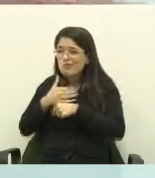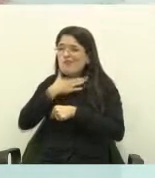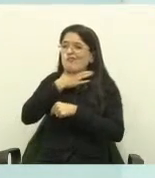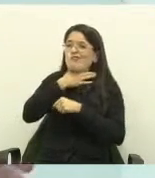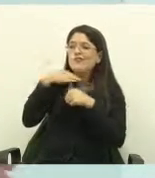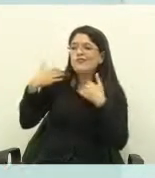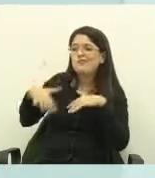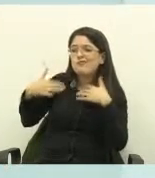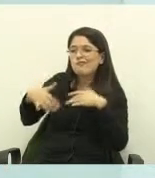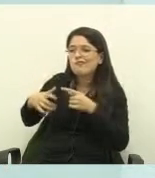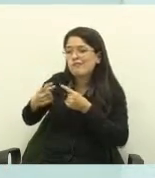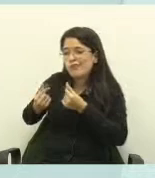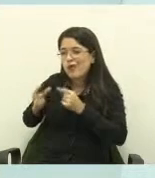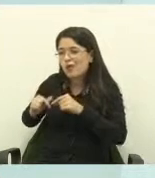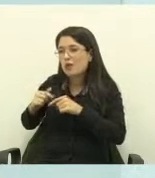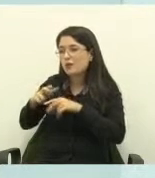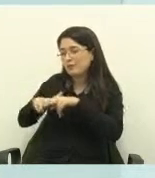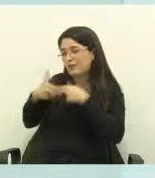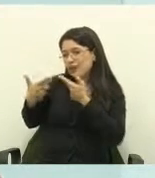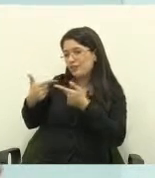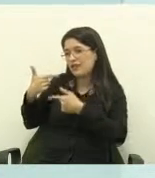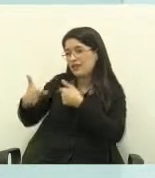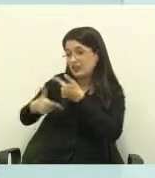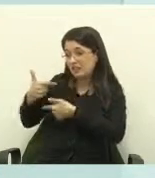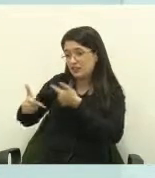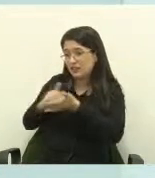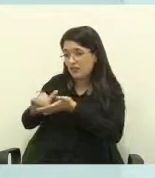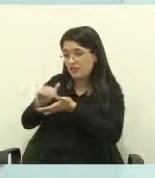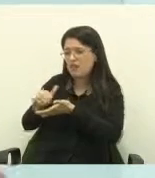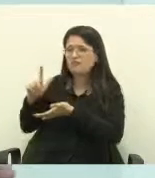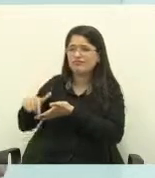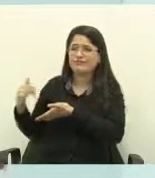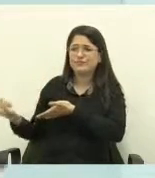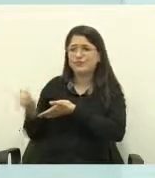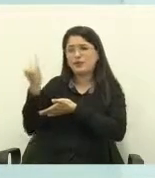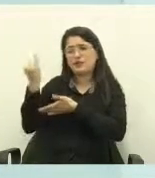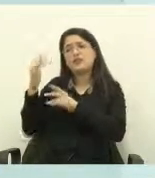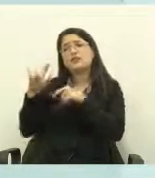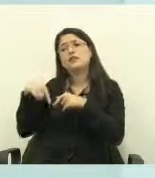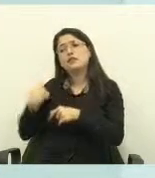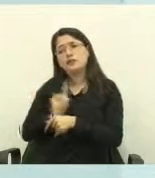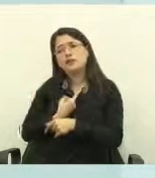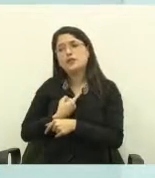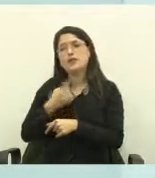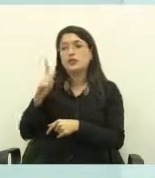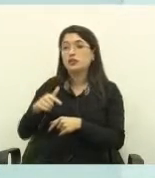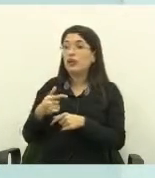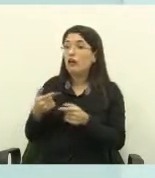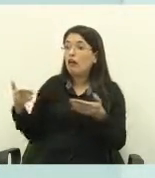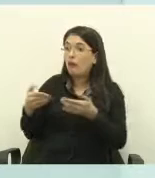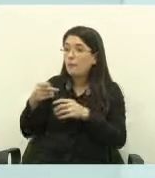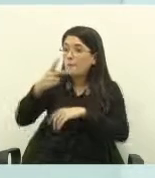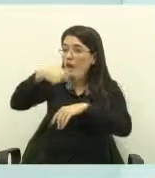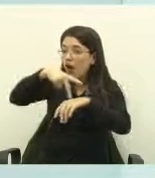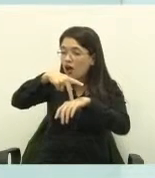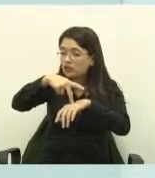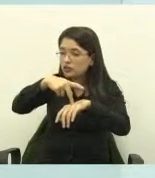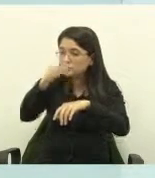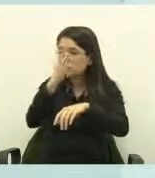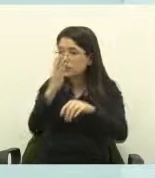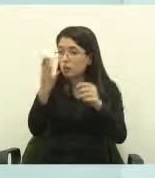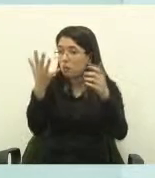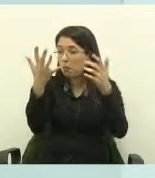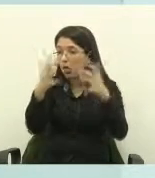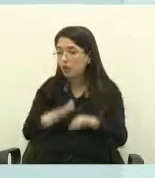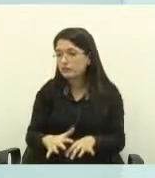para a importância da Secretaria do Trabalho. Nós estamos passando por uma das maiores crises,